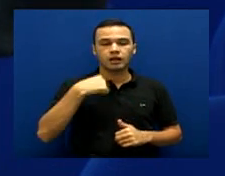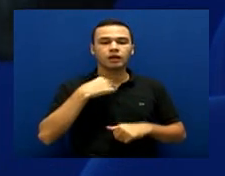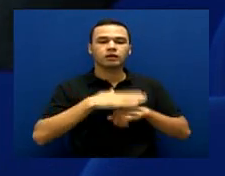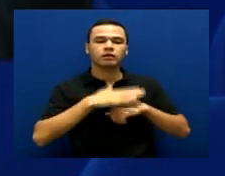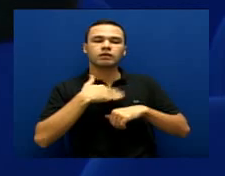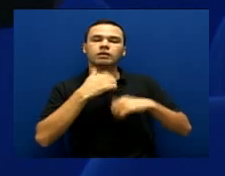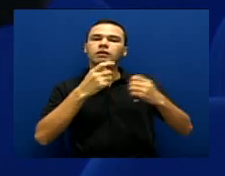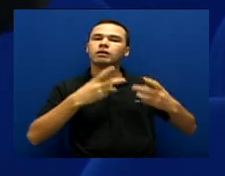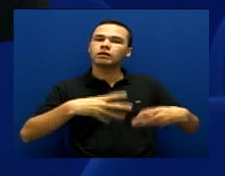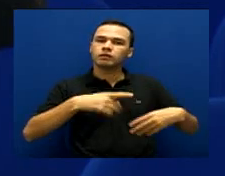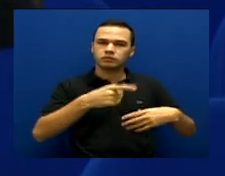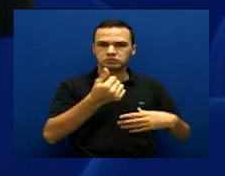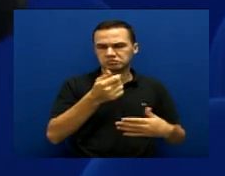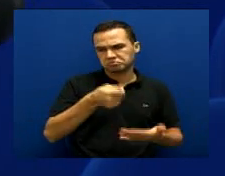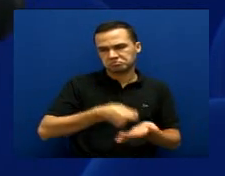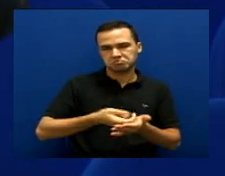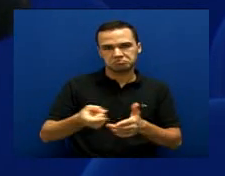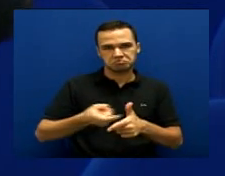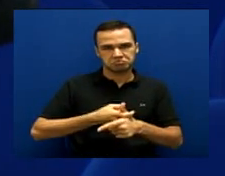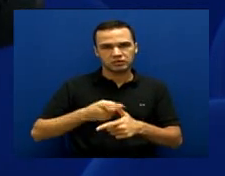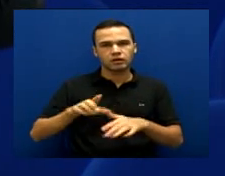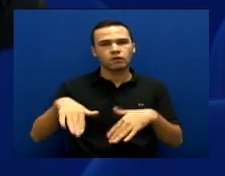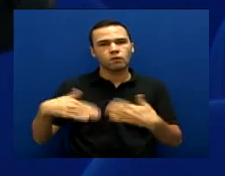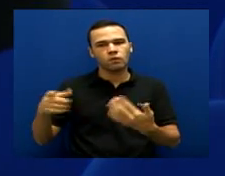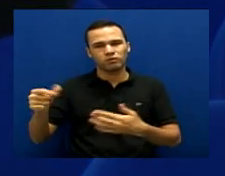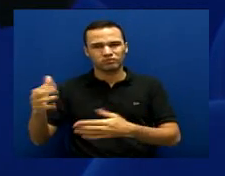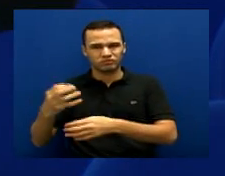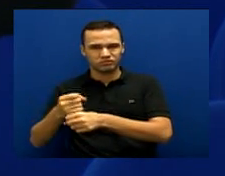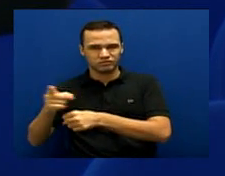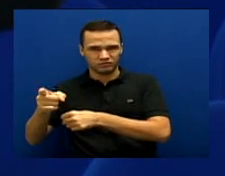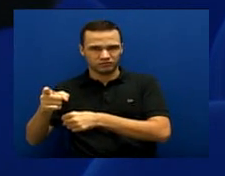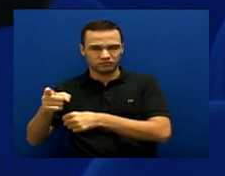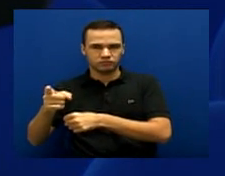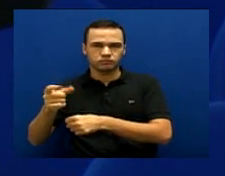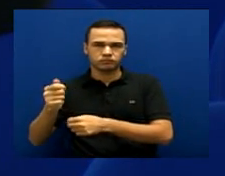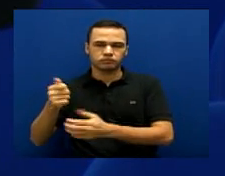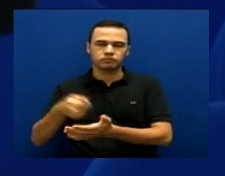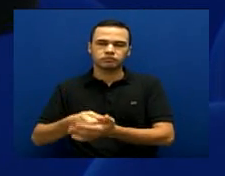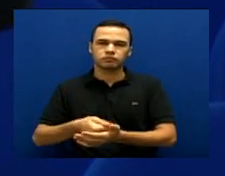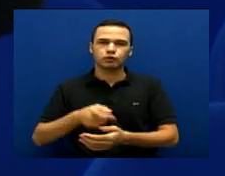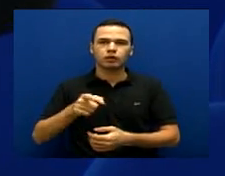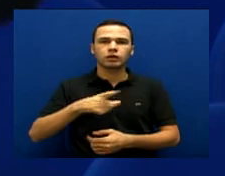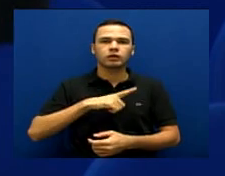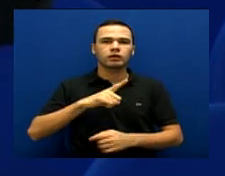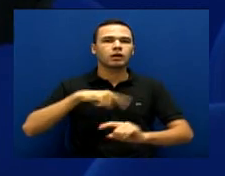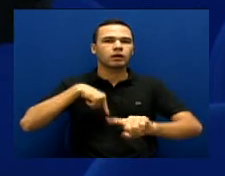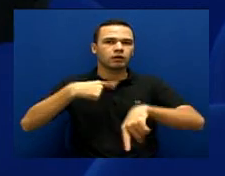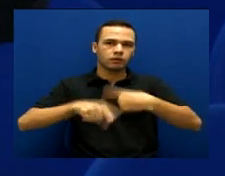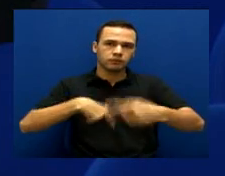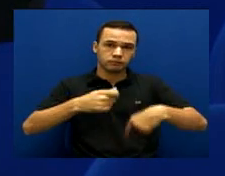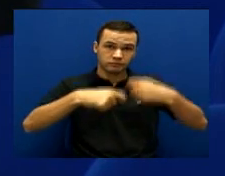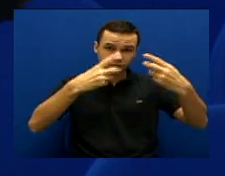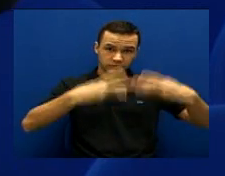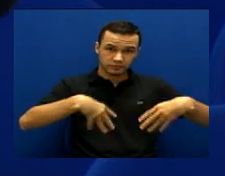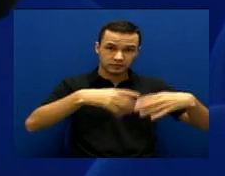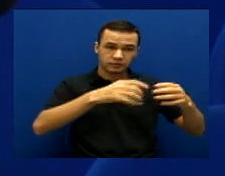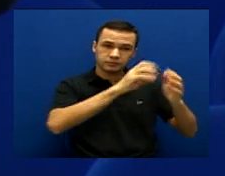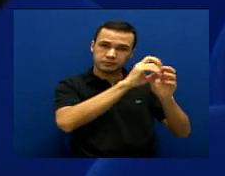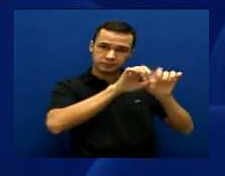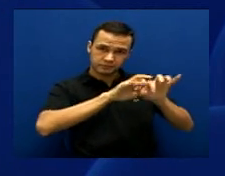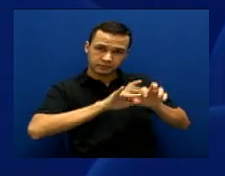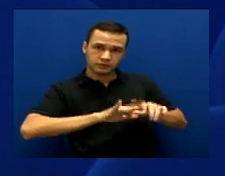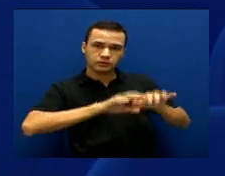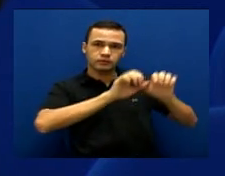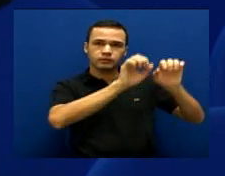fiz no resto a pagar e e da fonte orçamentária a vai ter uma explicação de relatório então